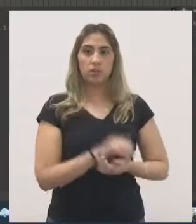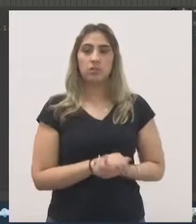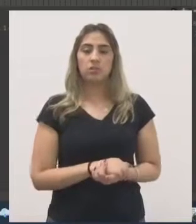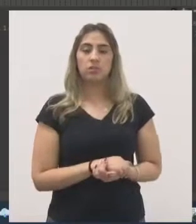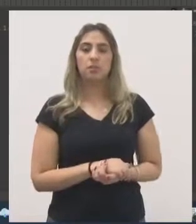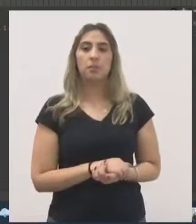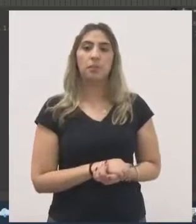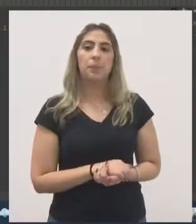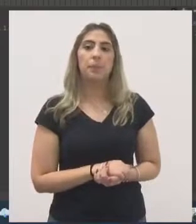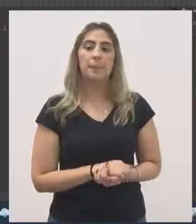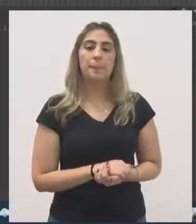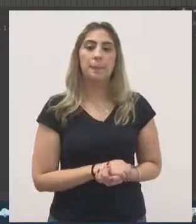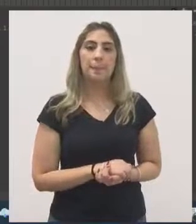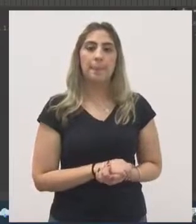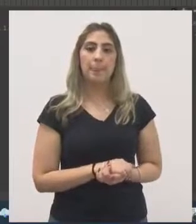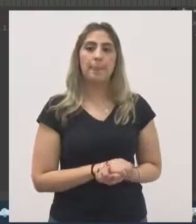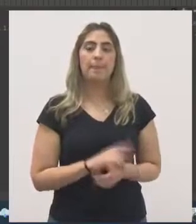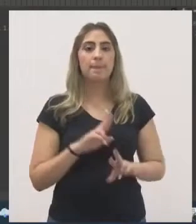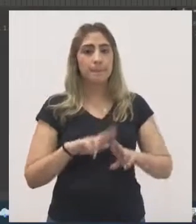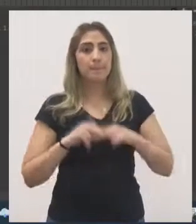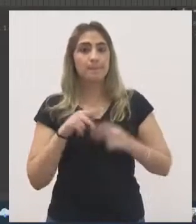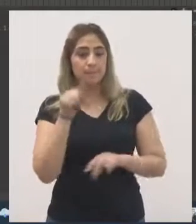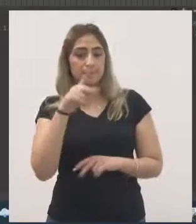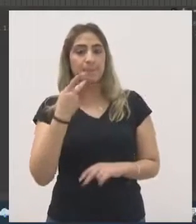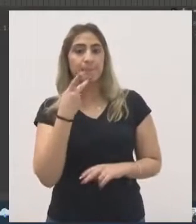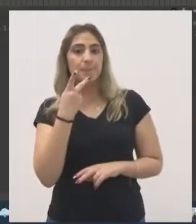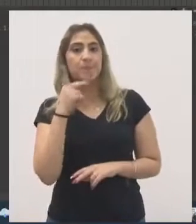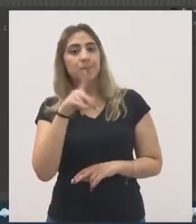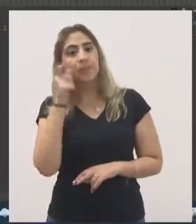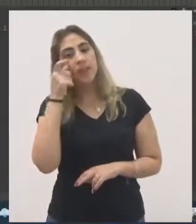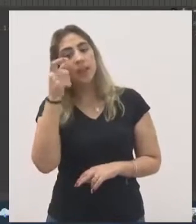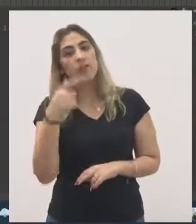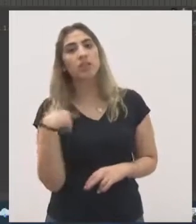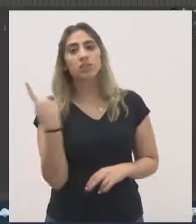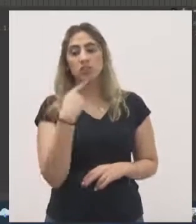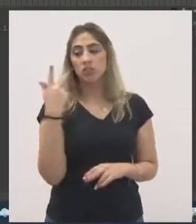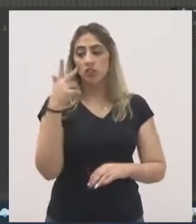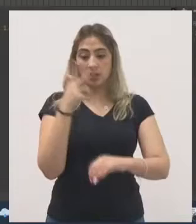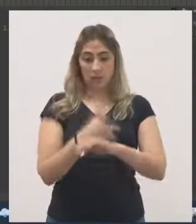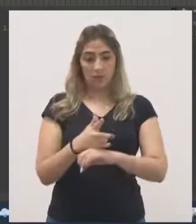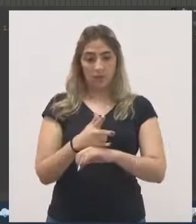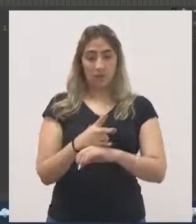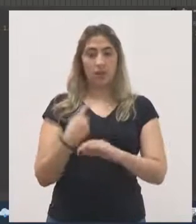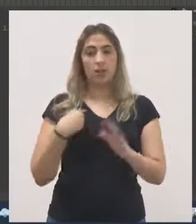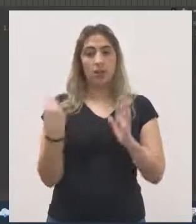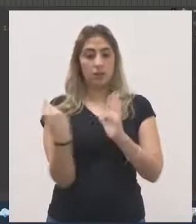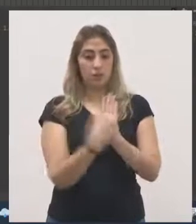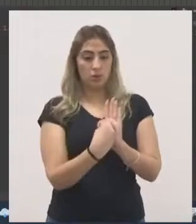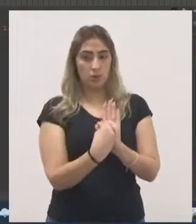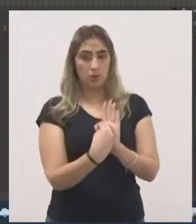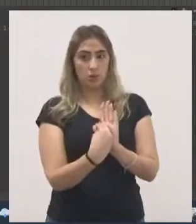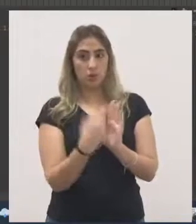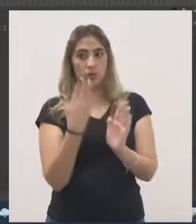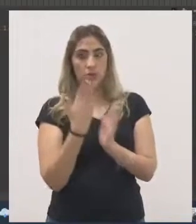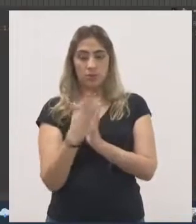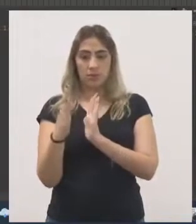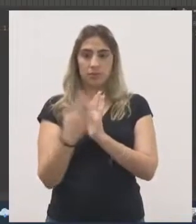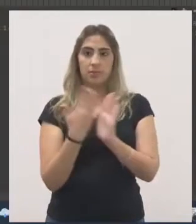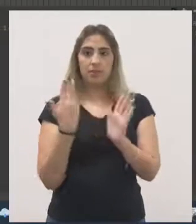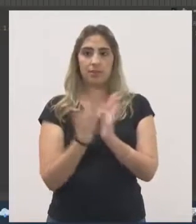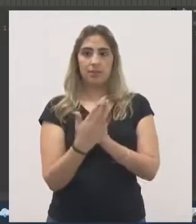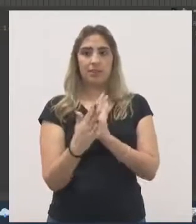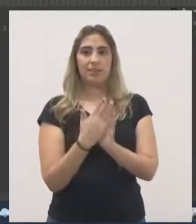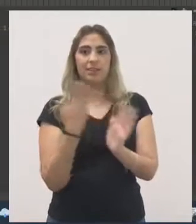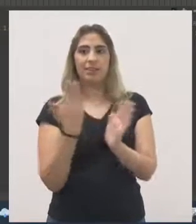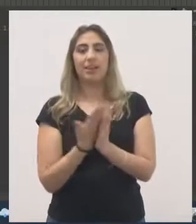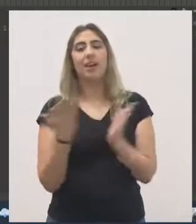isso... na inteira. Ah, por isso então que você falou que é interessante a gente gravar e colocar tracks separadas. Agora eu tô entendendo o